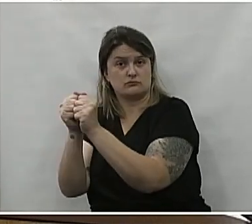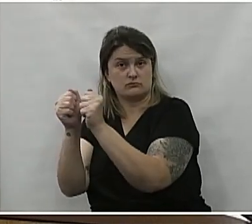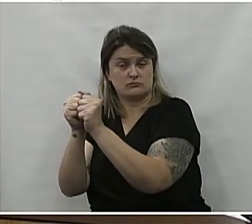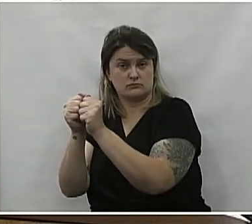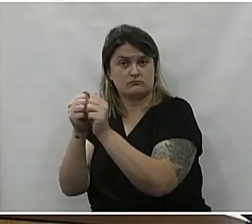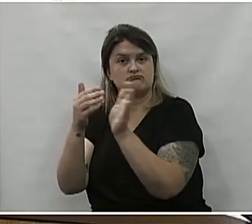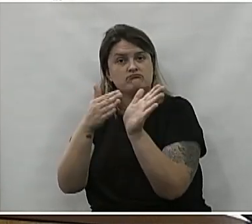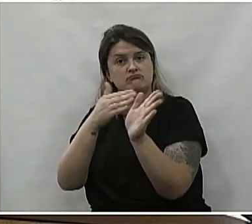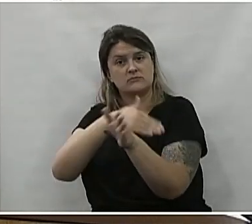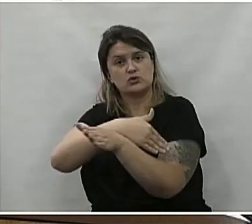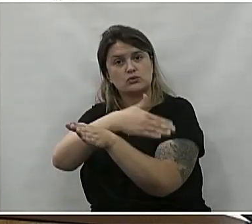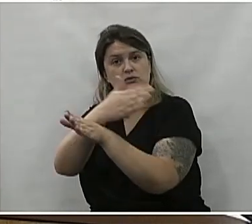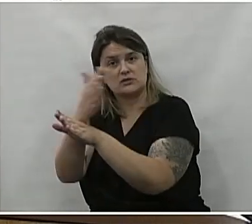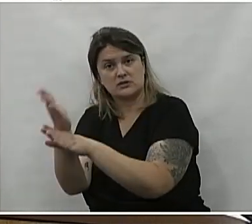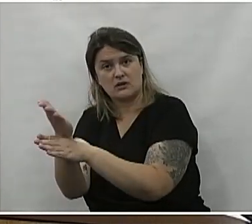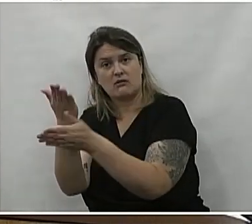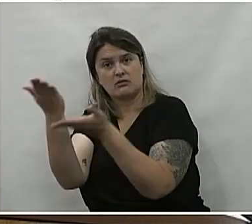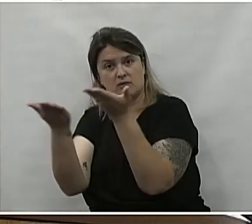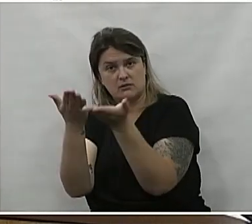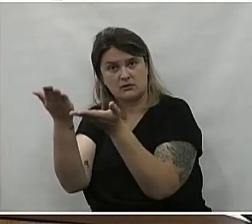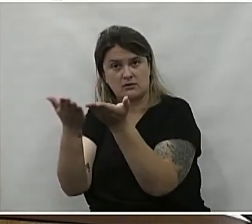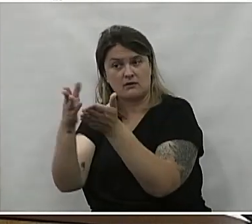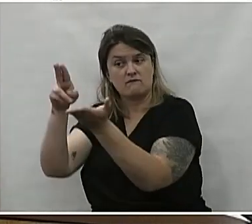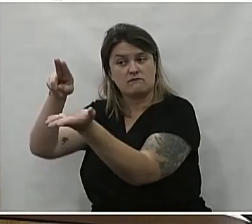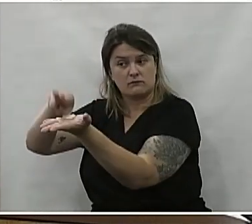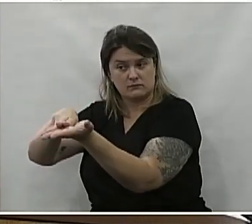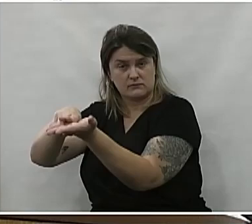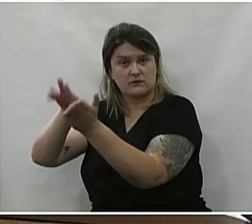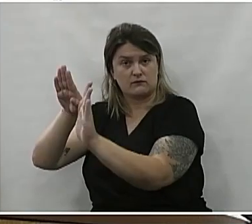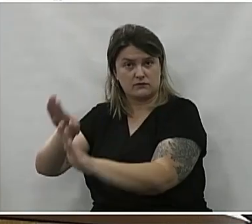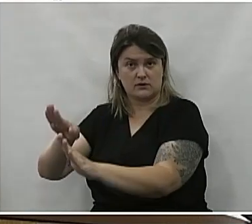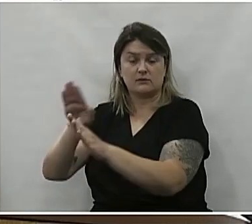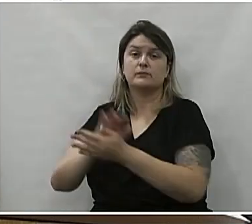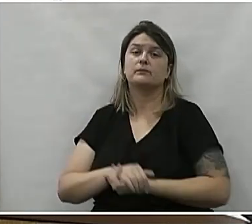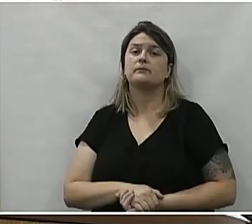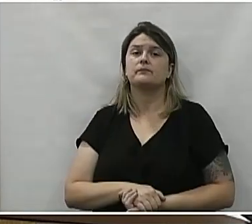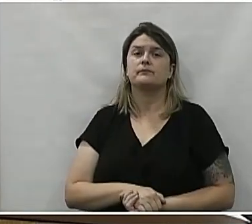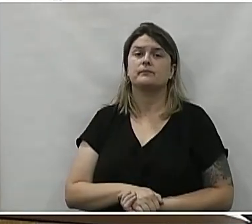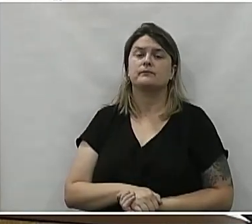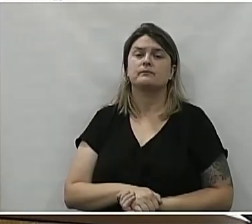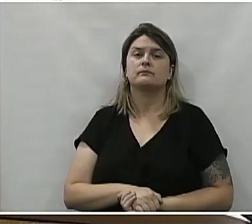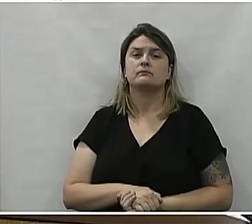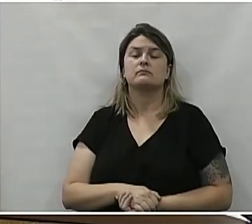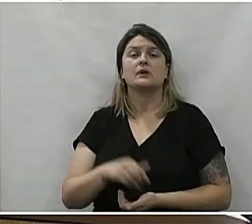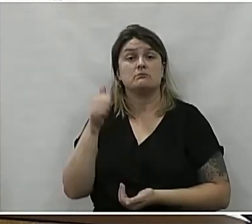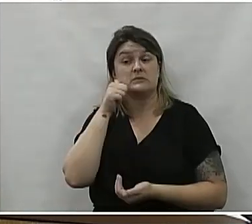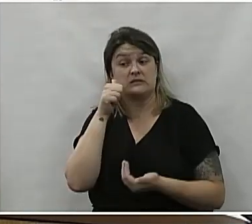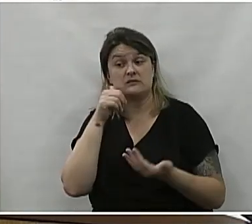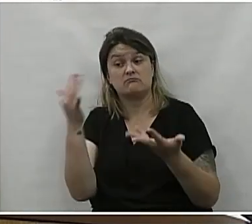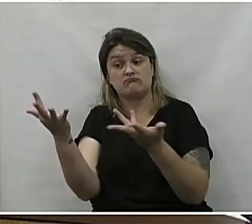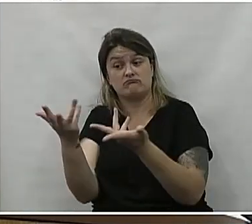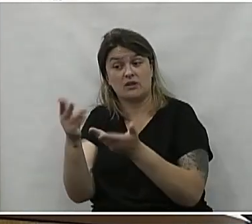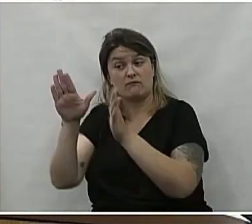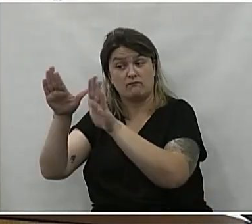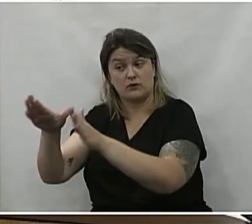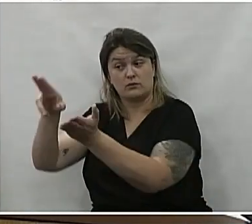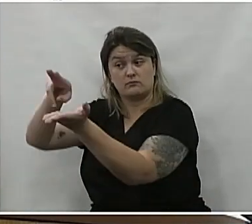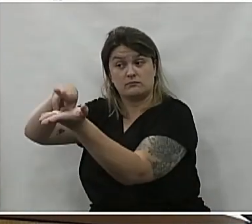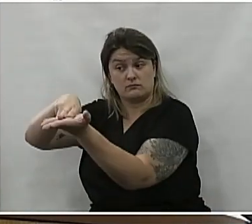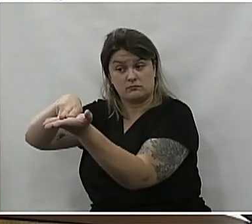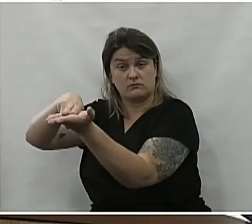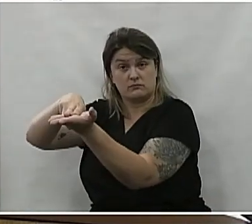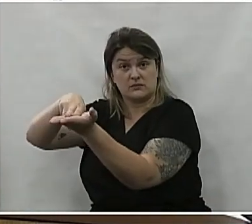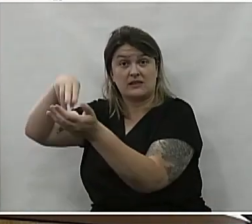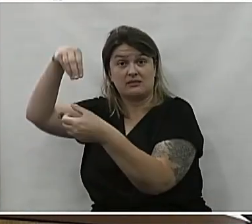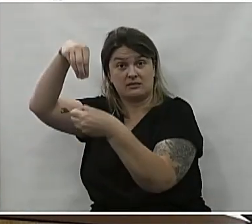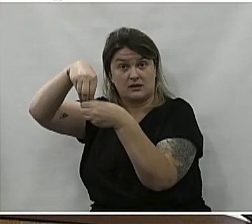Durante todo O atendimento Inclusive No leito De observação Já acolhida No setor De observação Repita